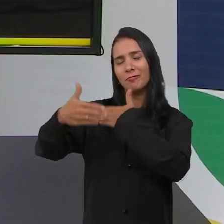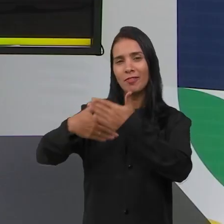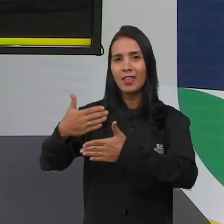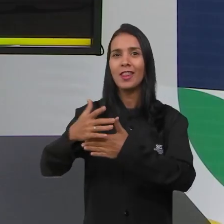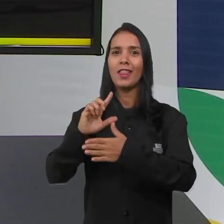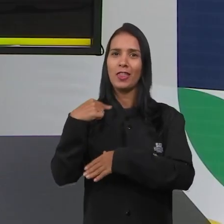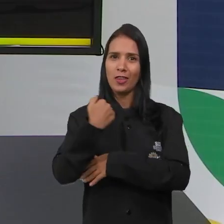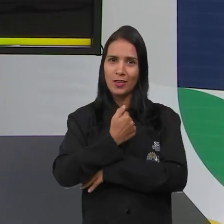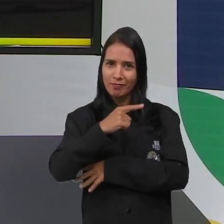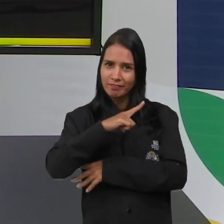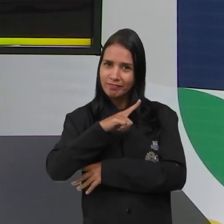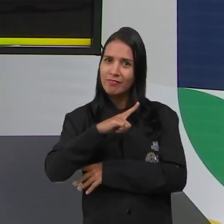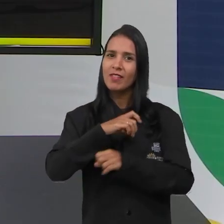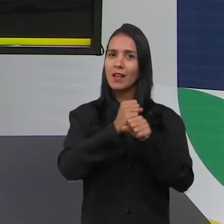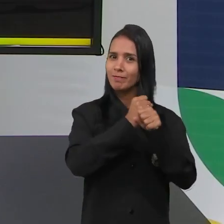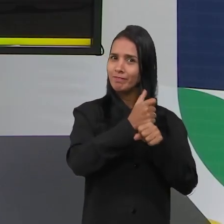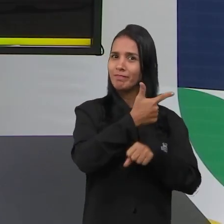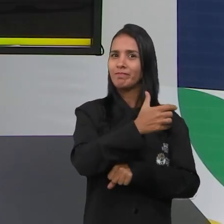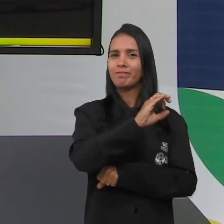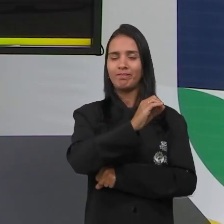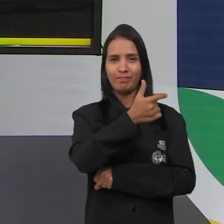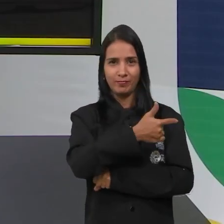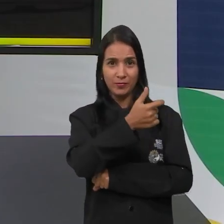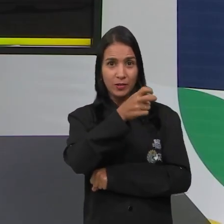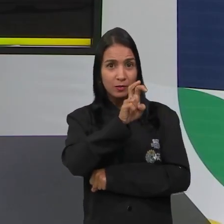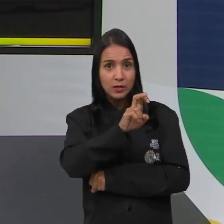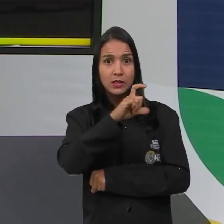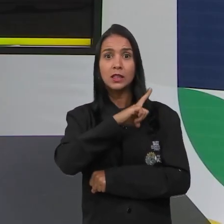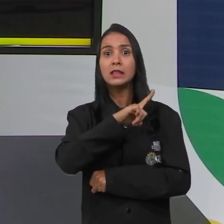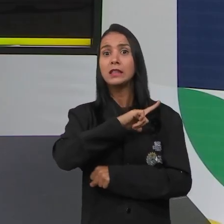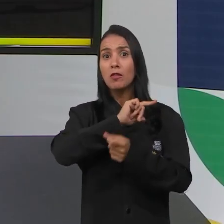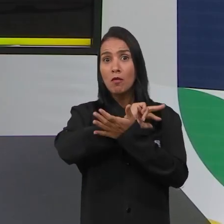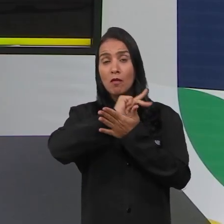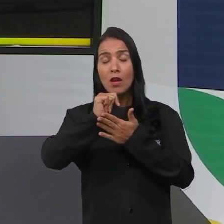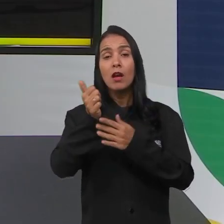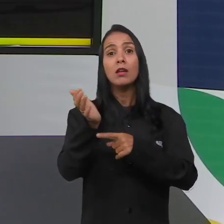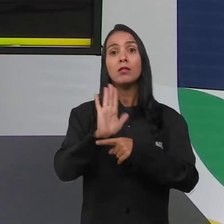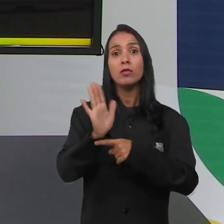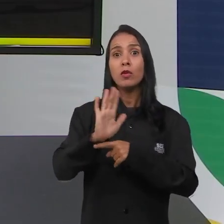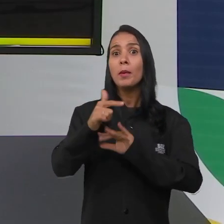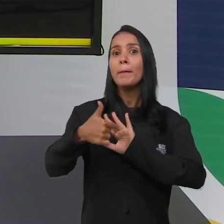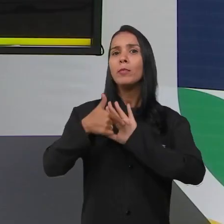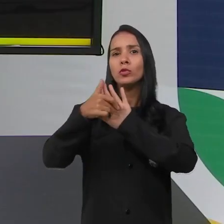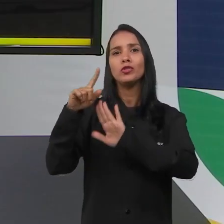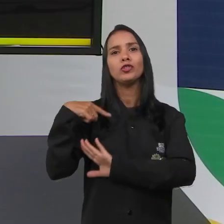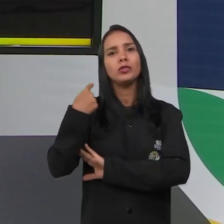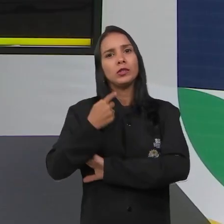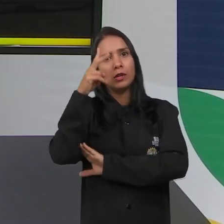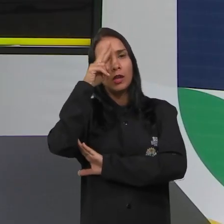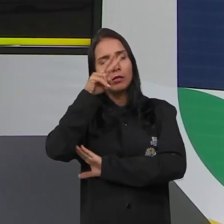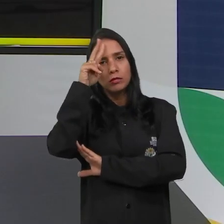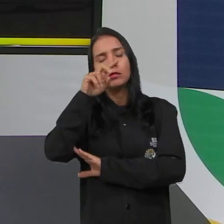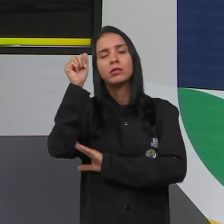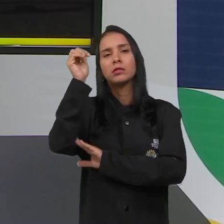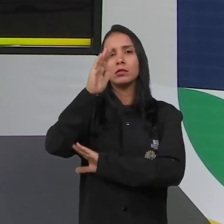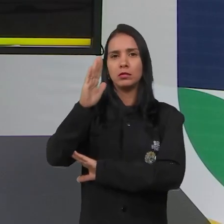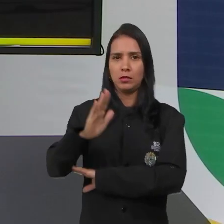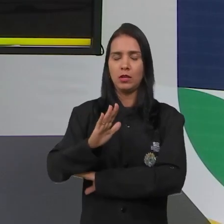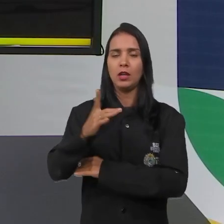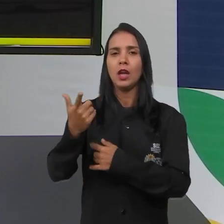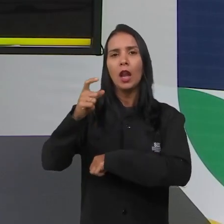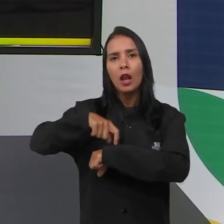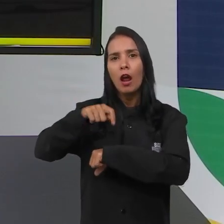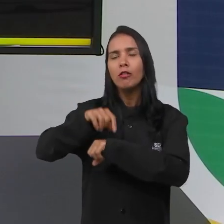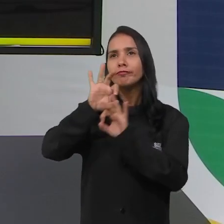vários lançamentos em 2025, trazendo um pouco da história do povo brasileiro, e a gente, quando assiste,